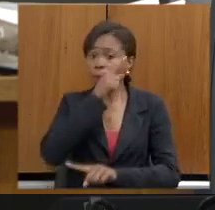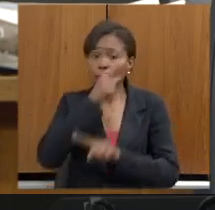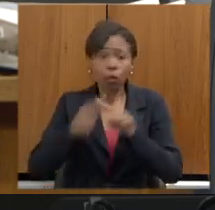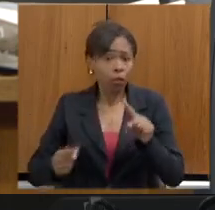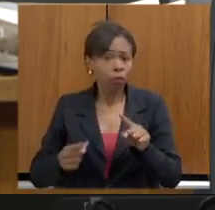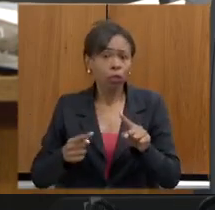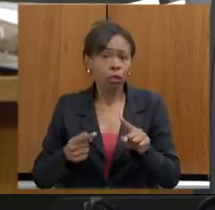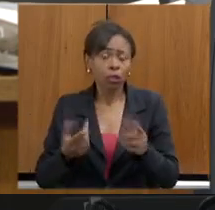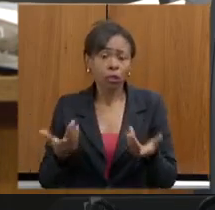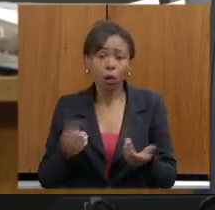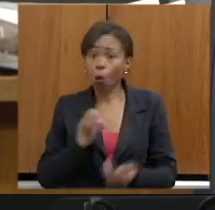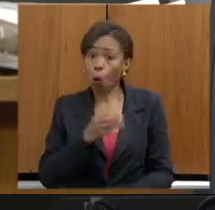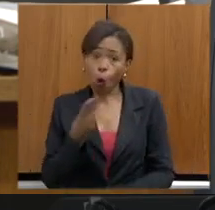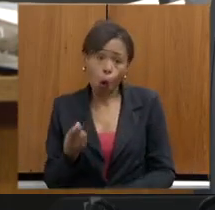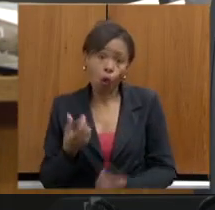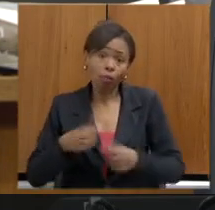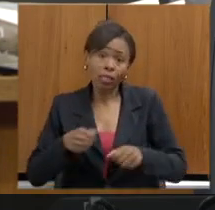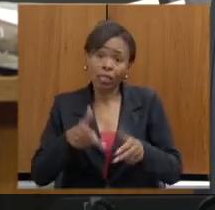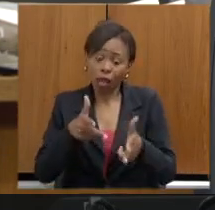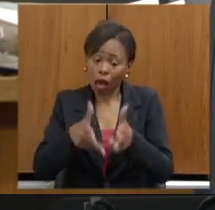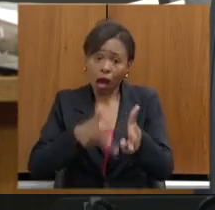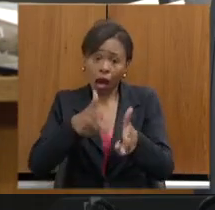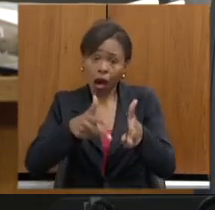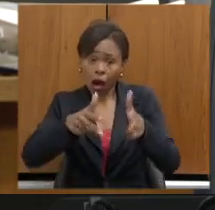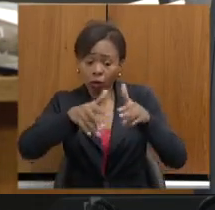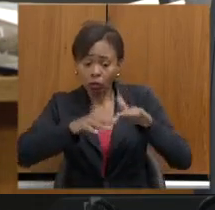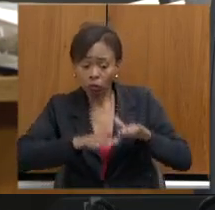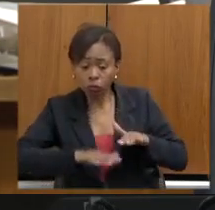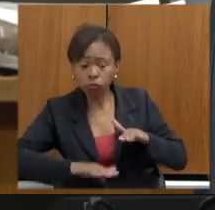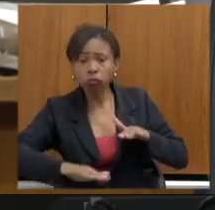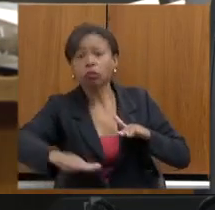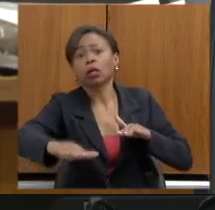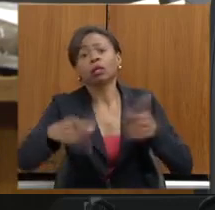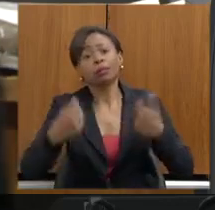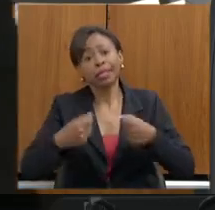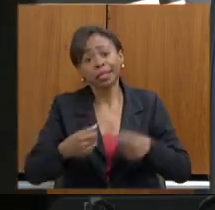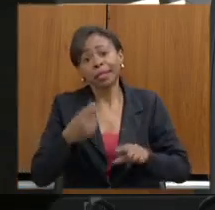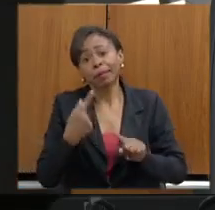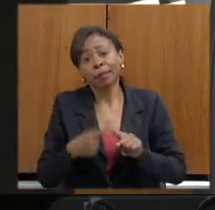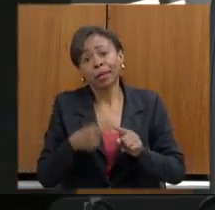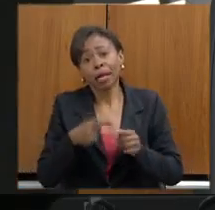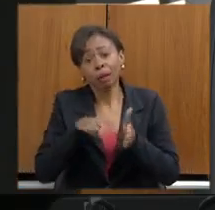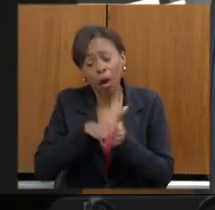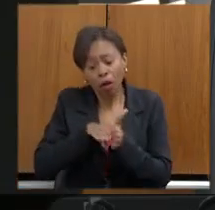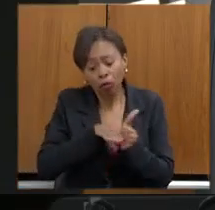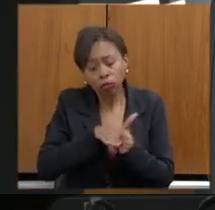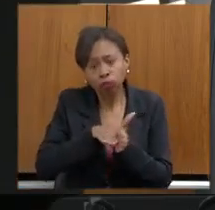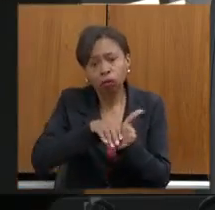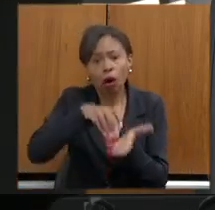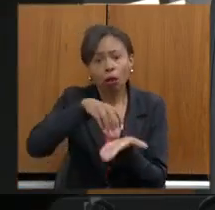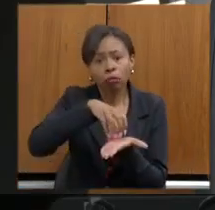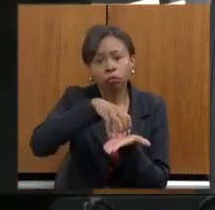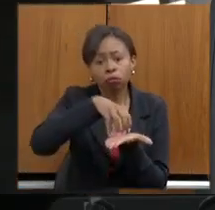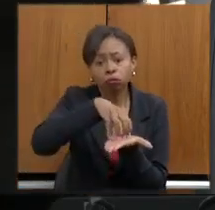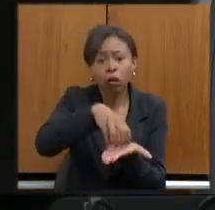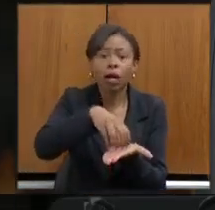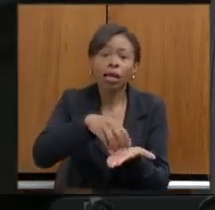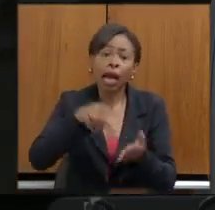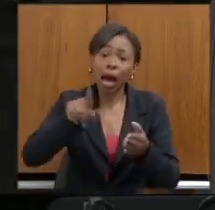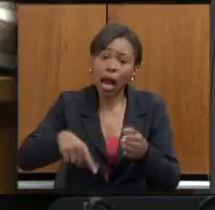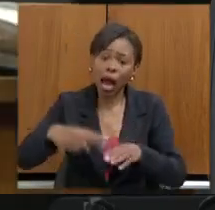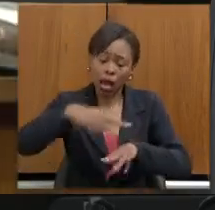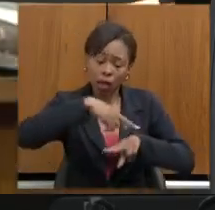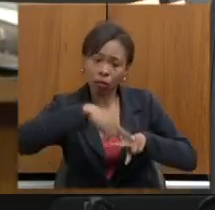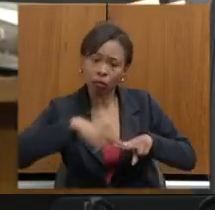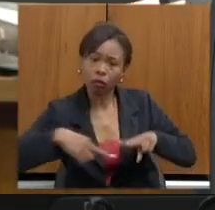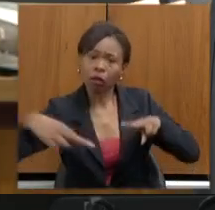rapidamente fazer os nossos ferrovias para colocar essas cargas no lugar adequado que a em cima de Ferro nem